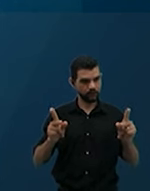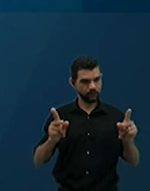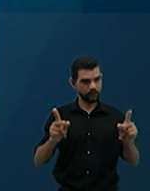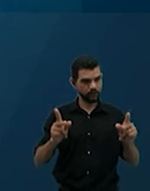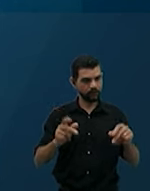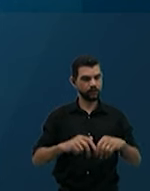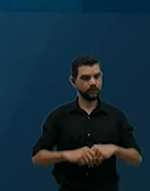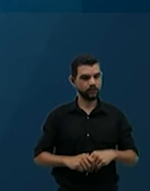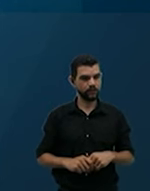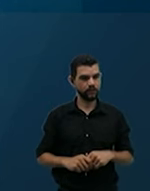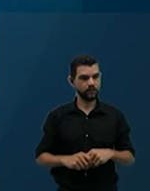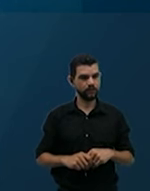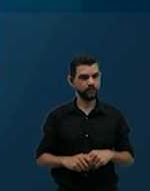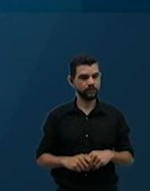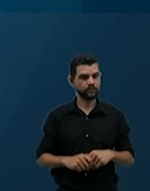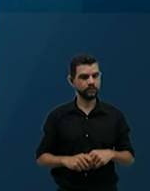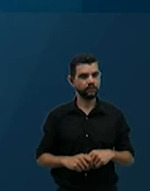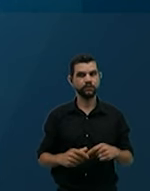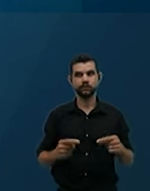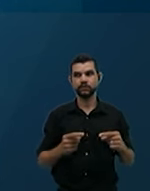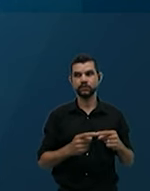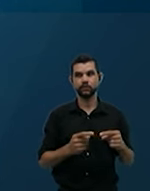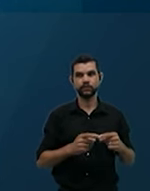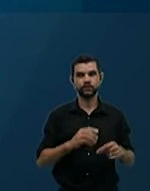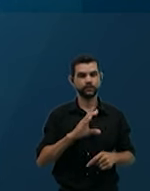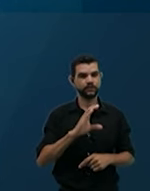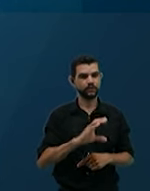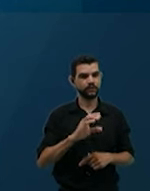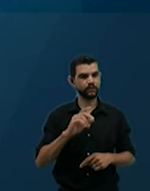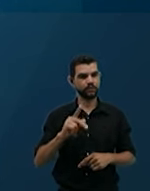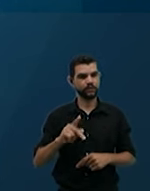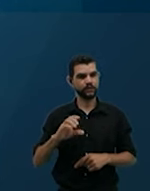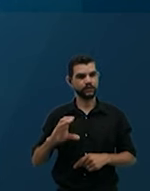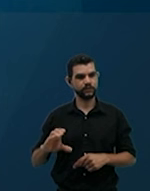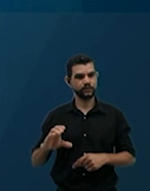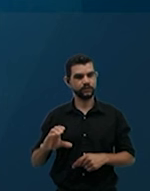686, 5º, do CPC de 73, e artigo